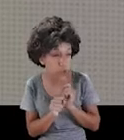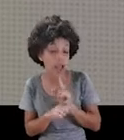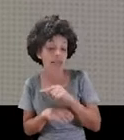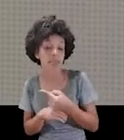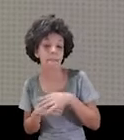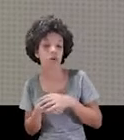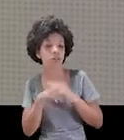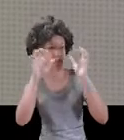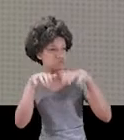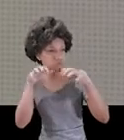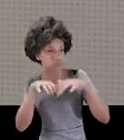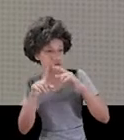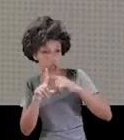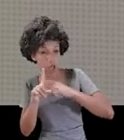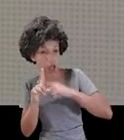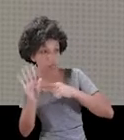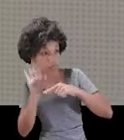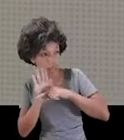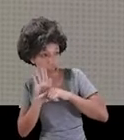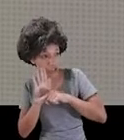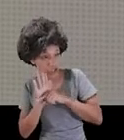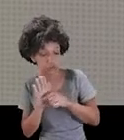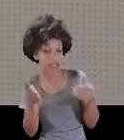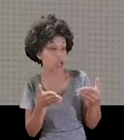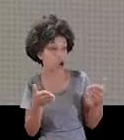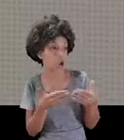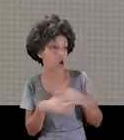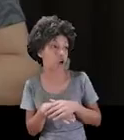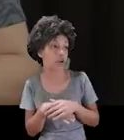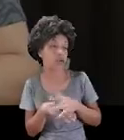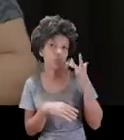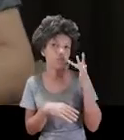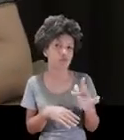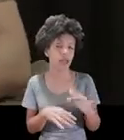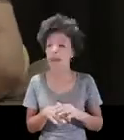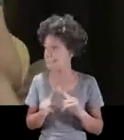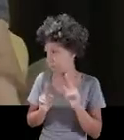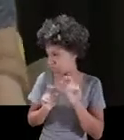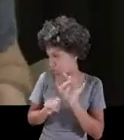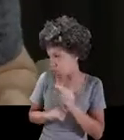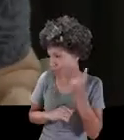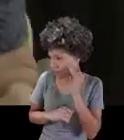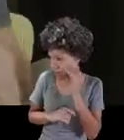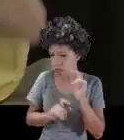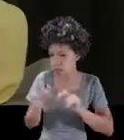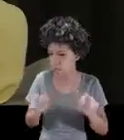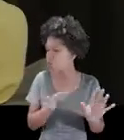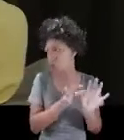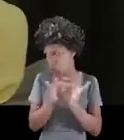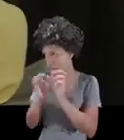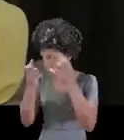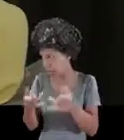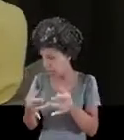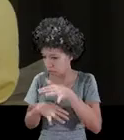depois veio a onda fria negativos temperaturas negativas agora eu vou fazer as pessoas Então só para só